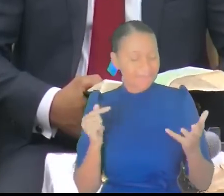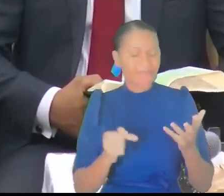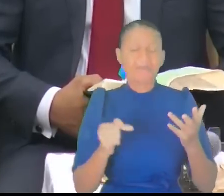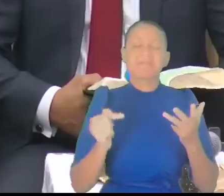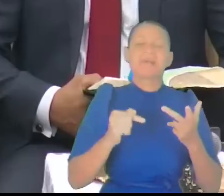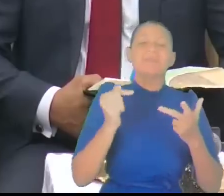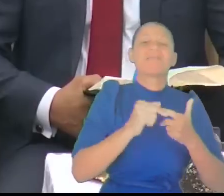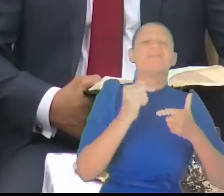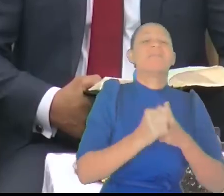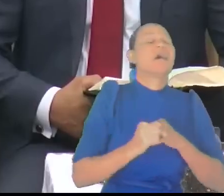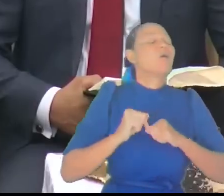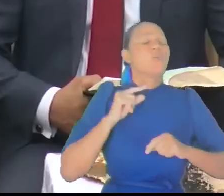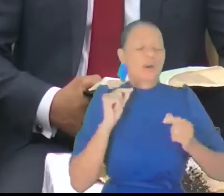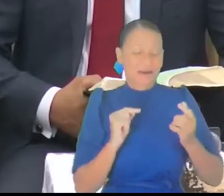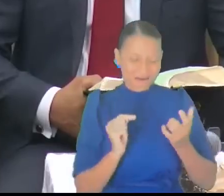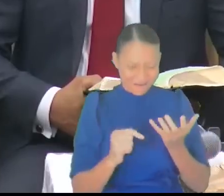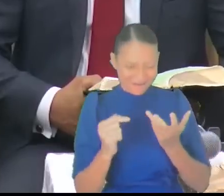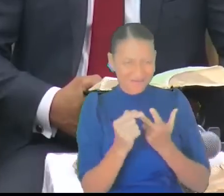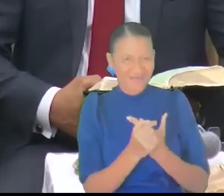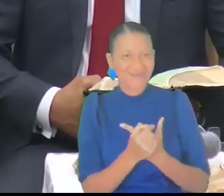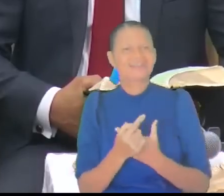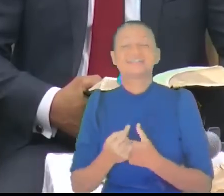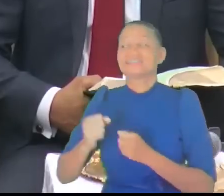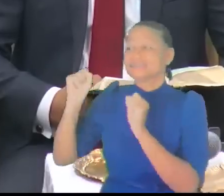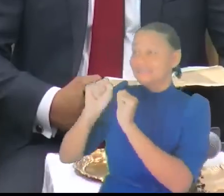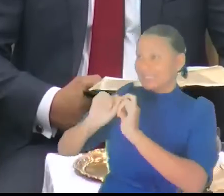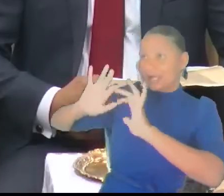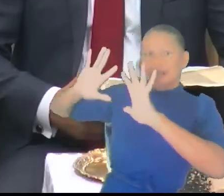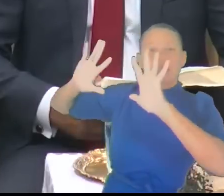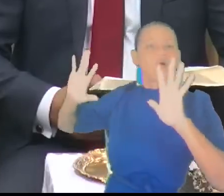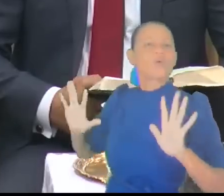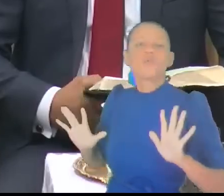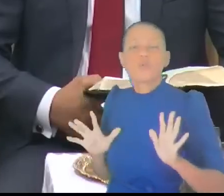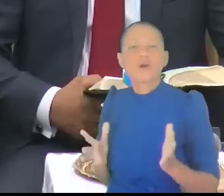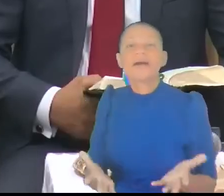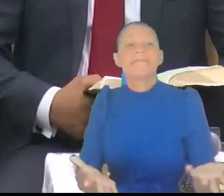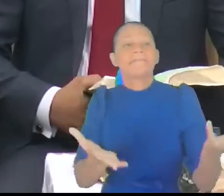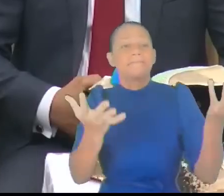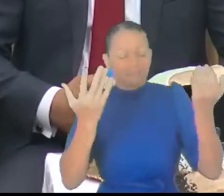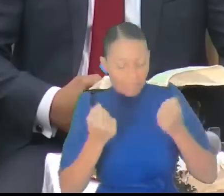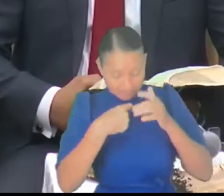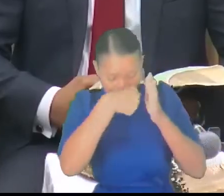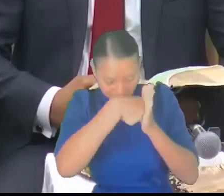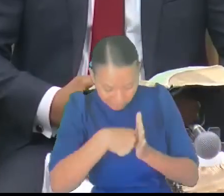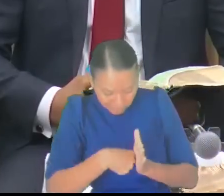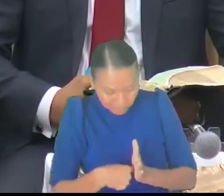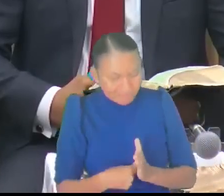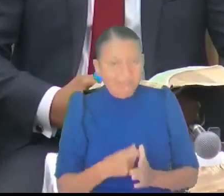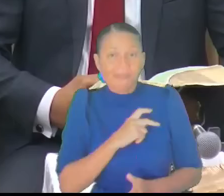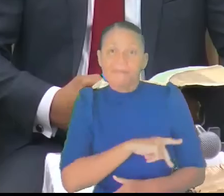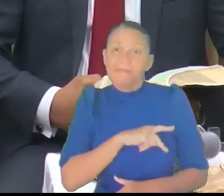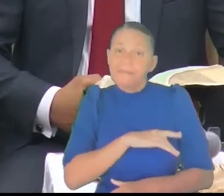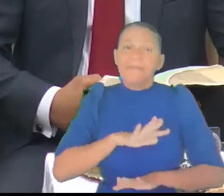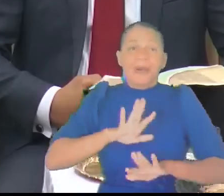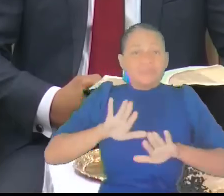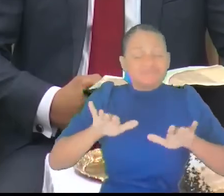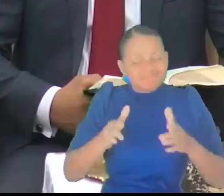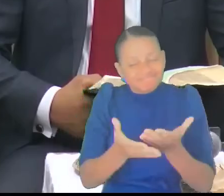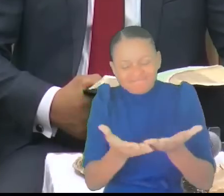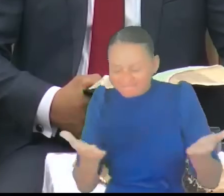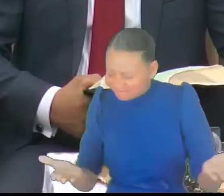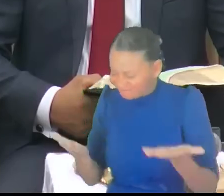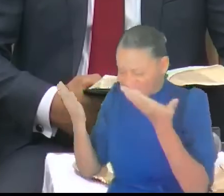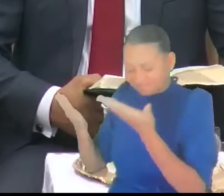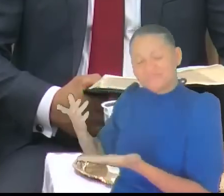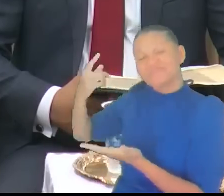meus amados irmãos? Da luz. Em outras palavras, vamos examinar. Paulo disse, santo apóstolo